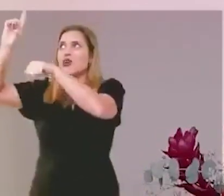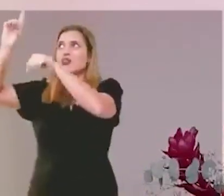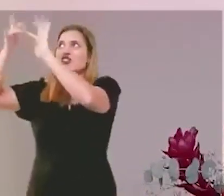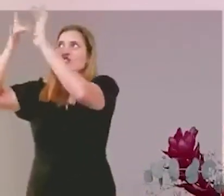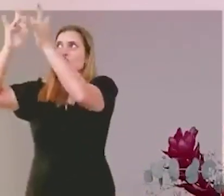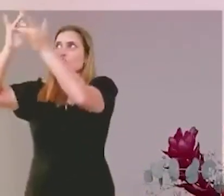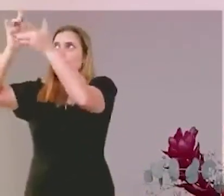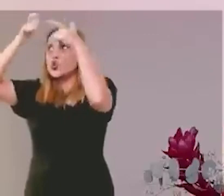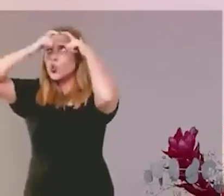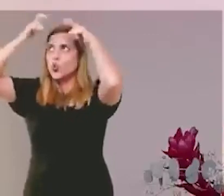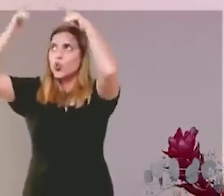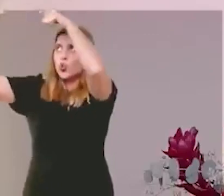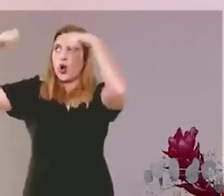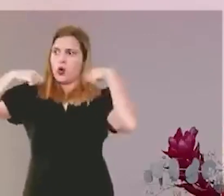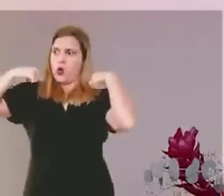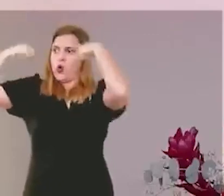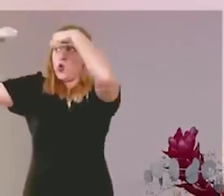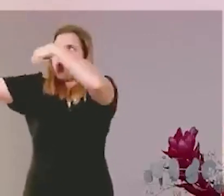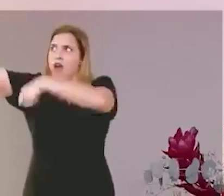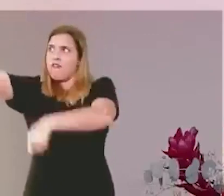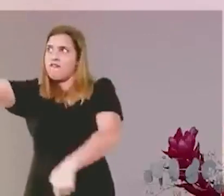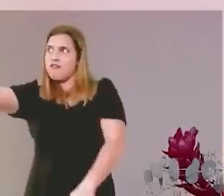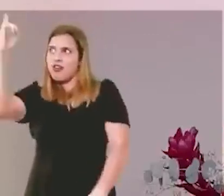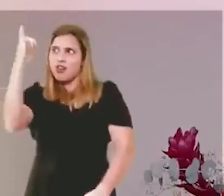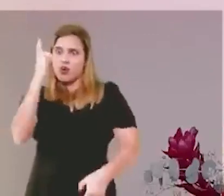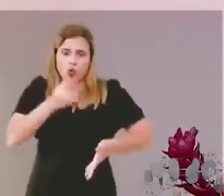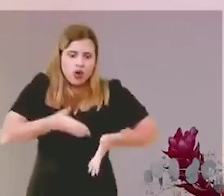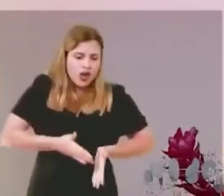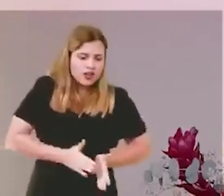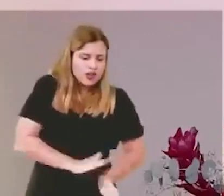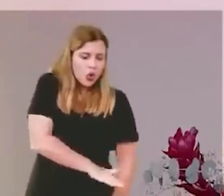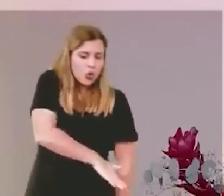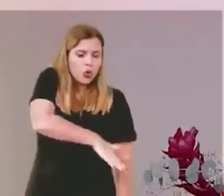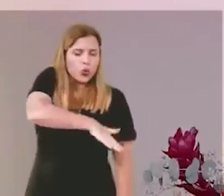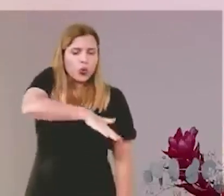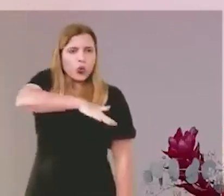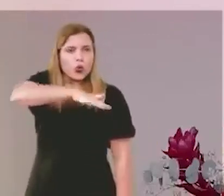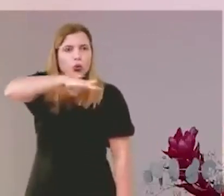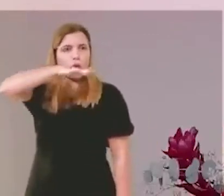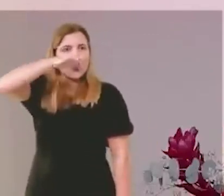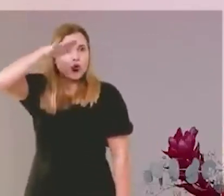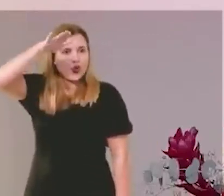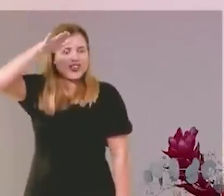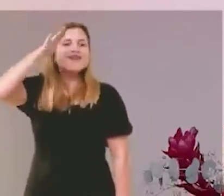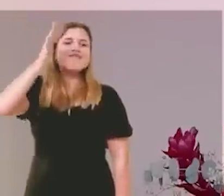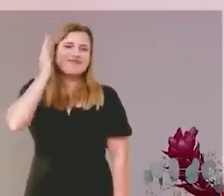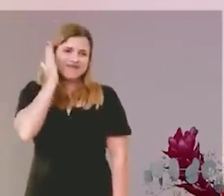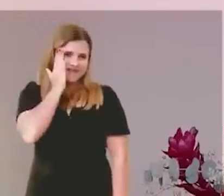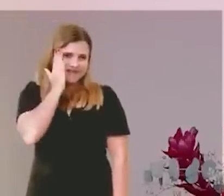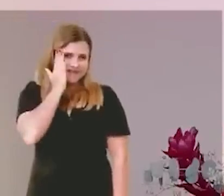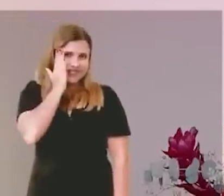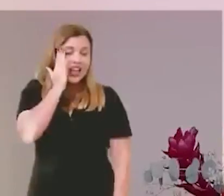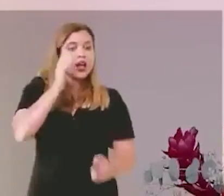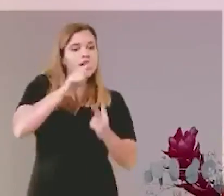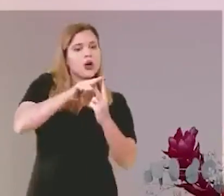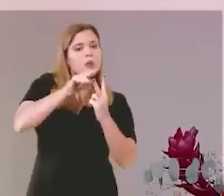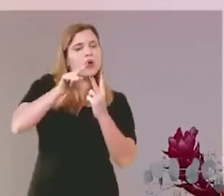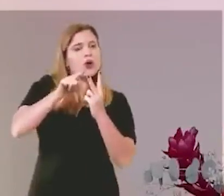eternidade, acendendo as luzes no palco da história e revelando-nos